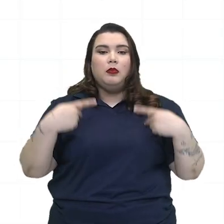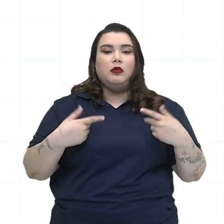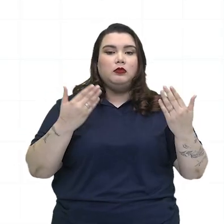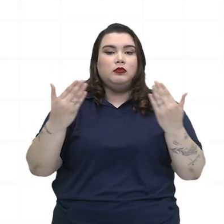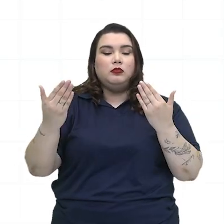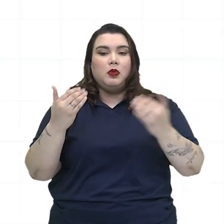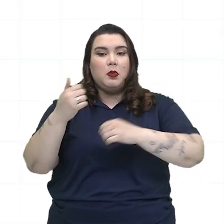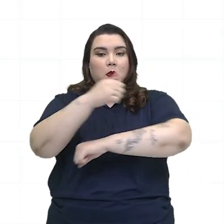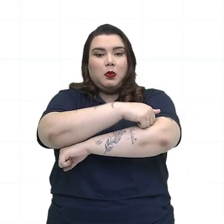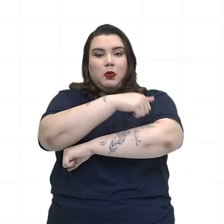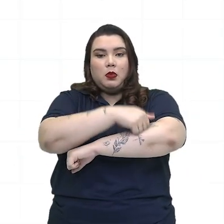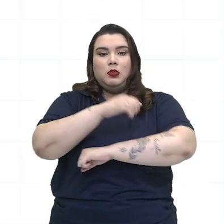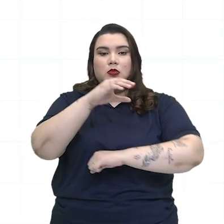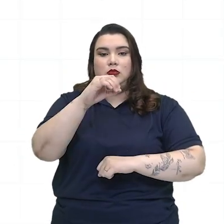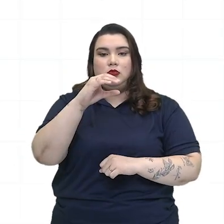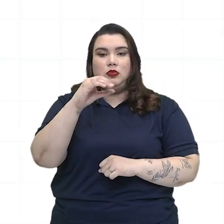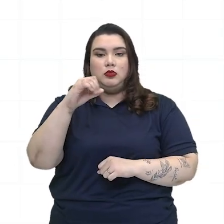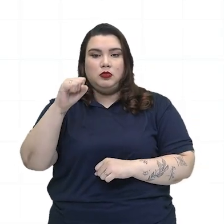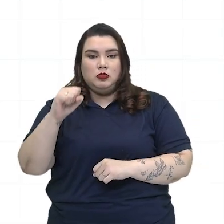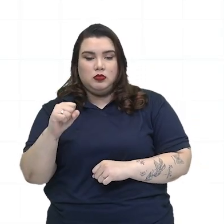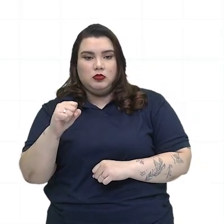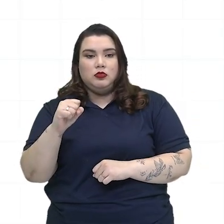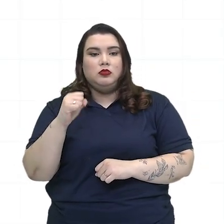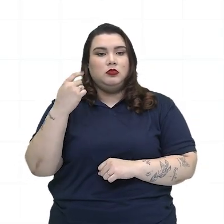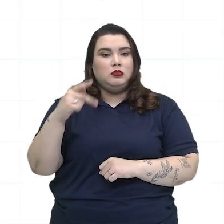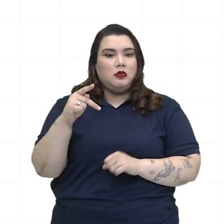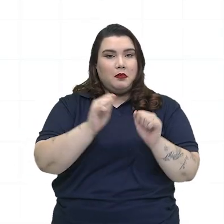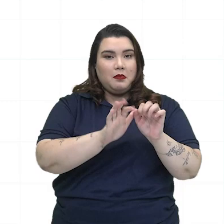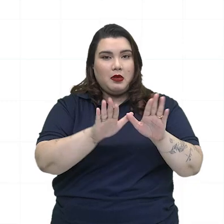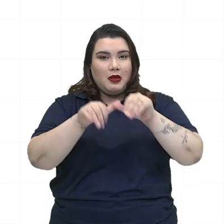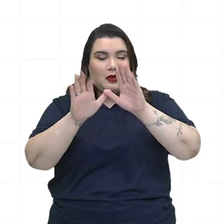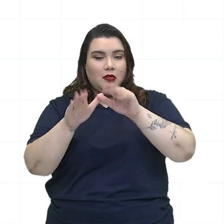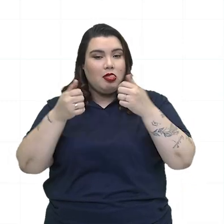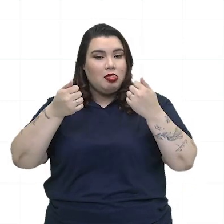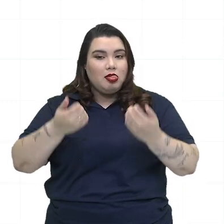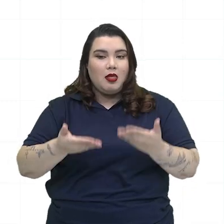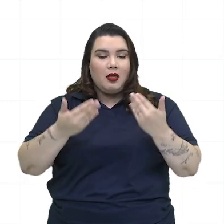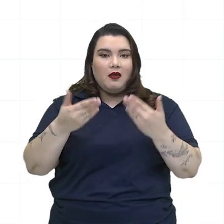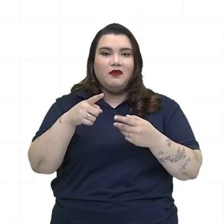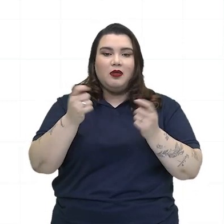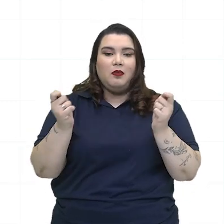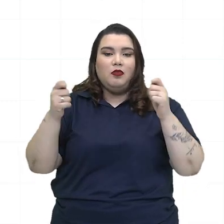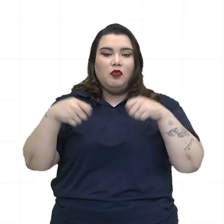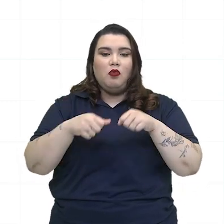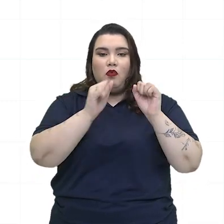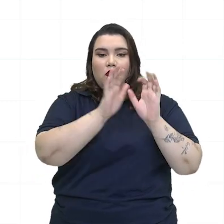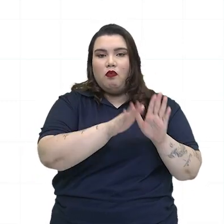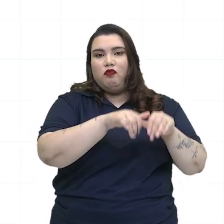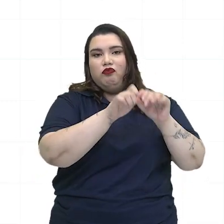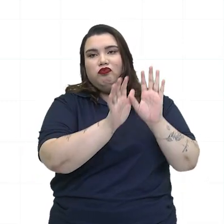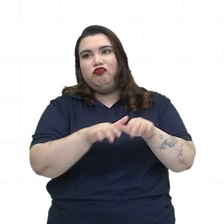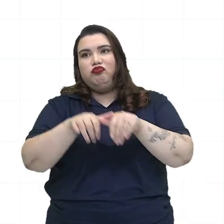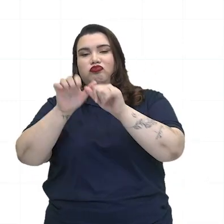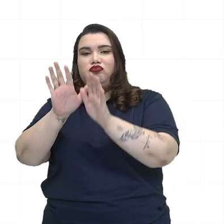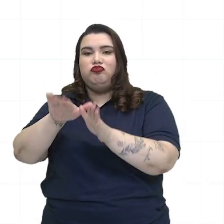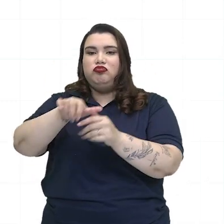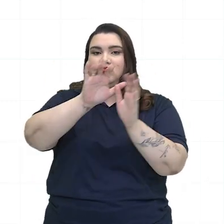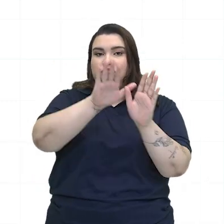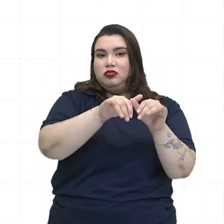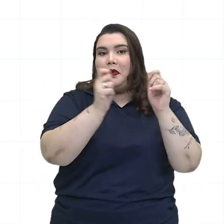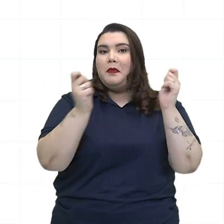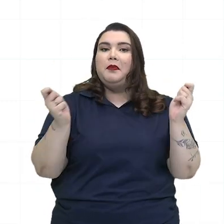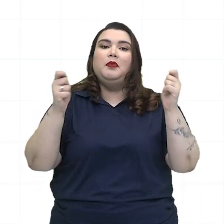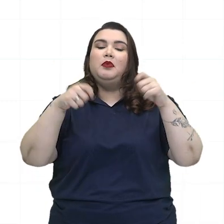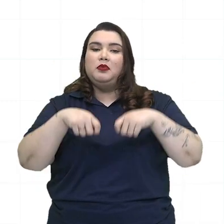Os ossos são ocos, né? Os pássaros, os ossos são extremamente leves e ocos, cheios de ar, né? Para